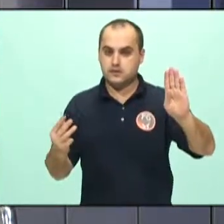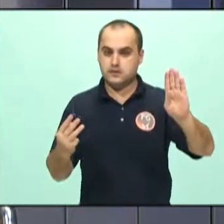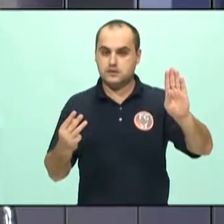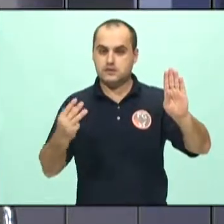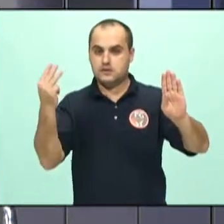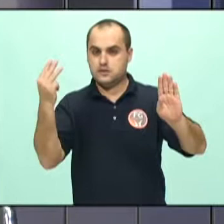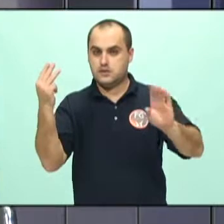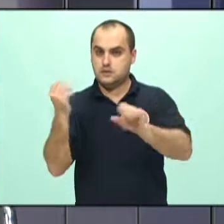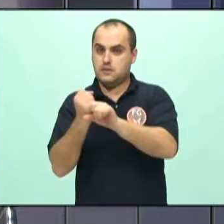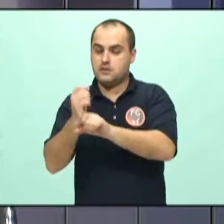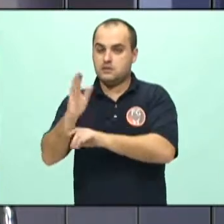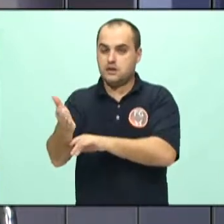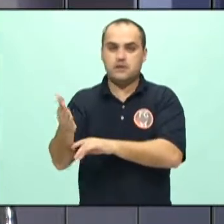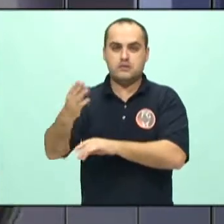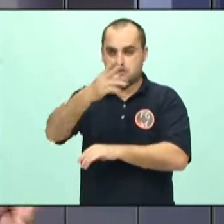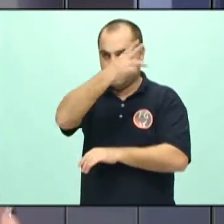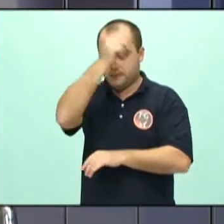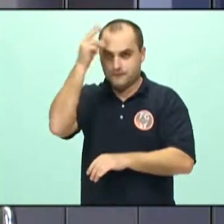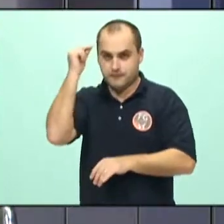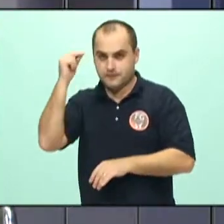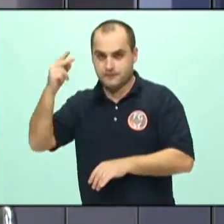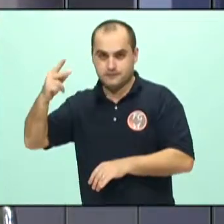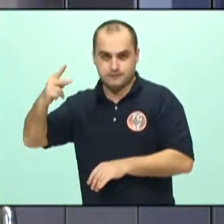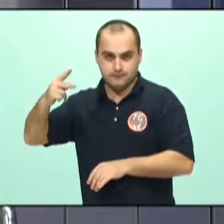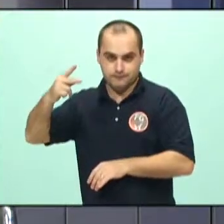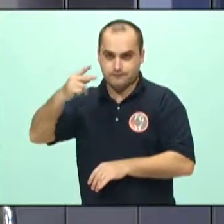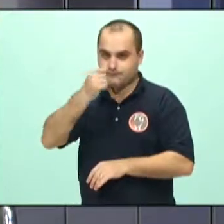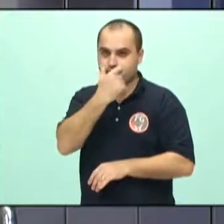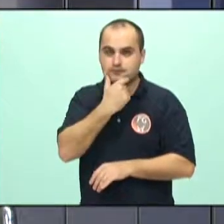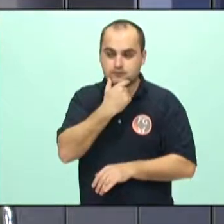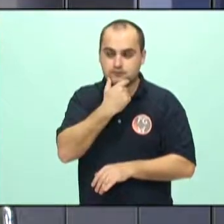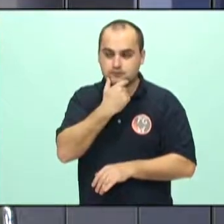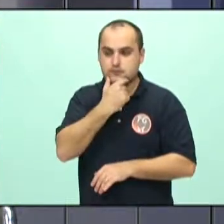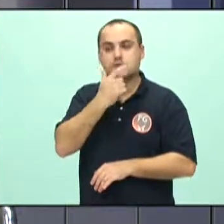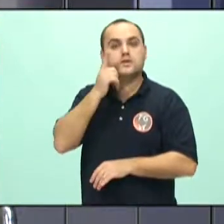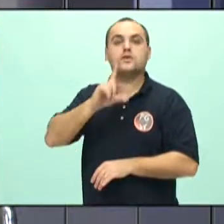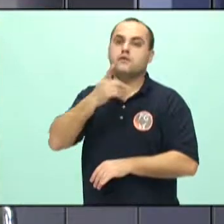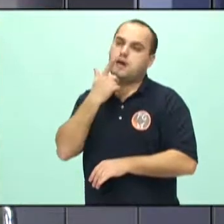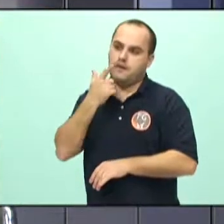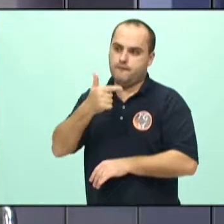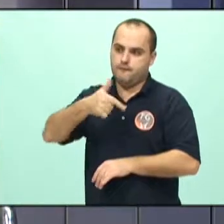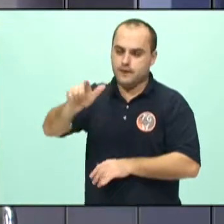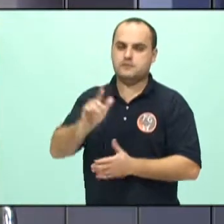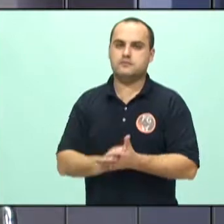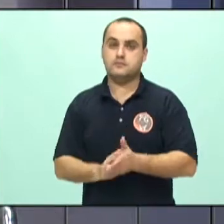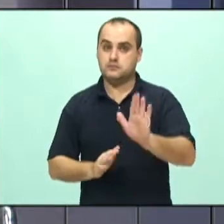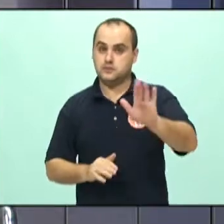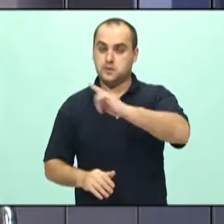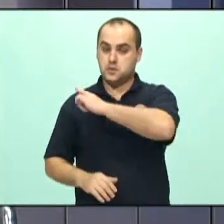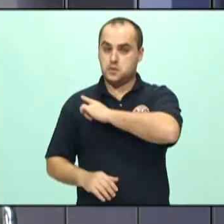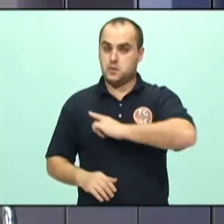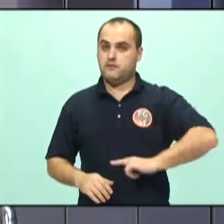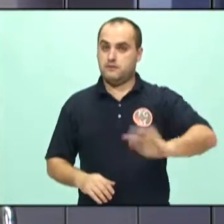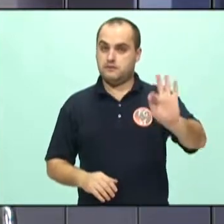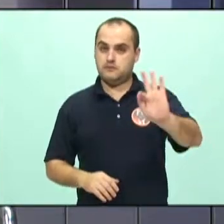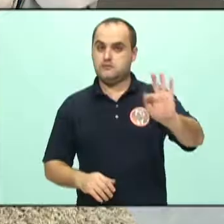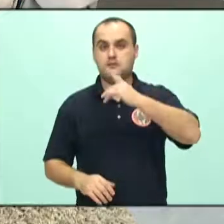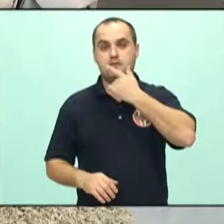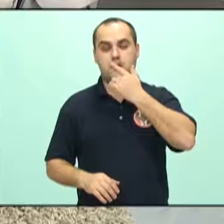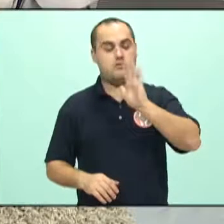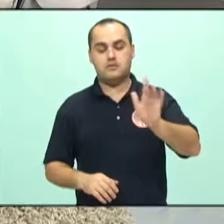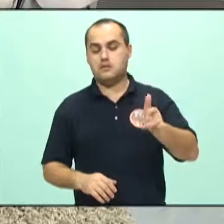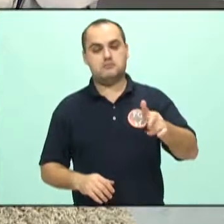e, novamente, existe um compromisso, uma sinalização de que vai sair. O governo federal já deixou claro que não irá dar continuidade